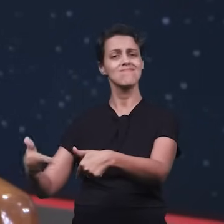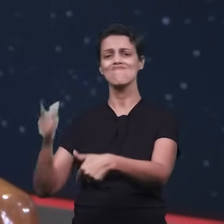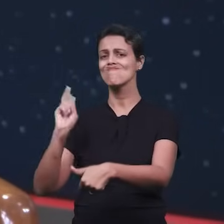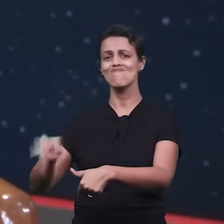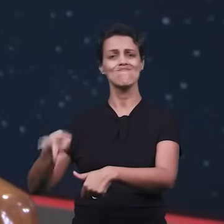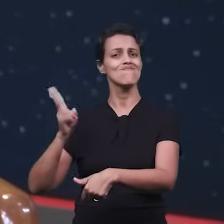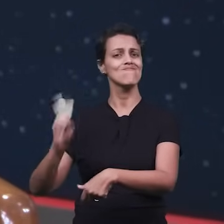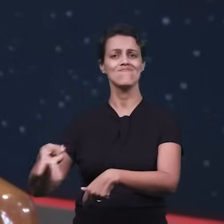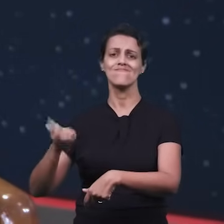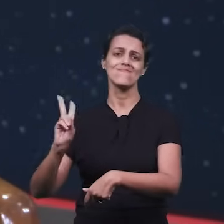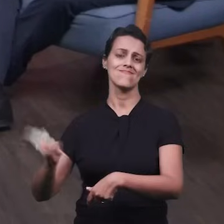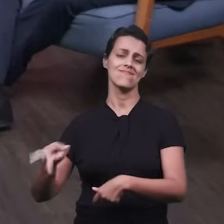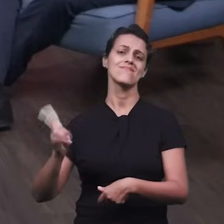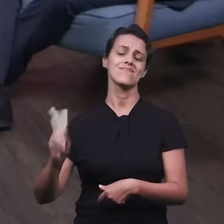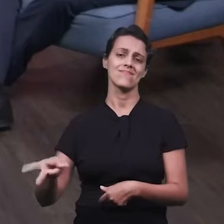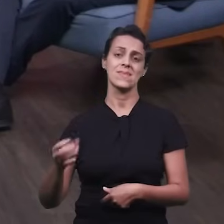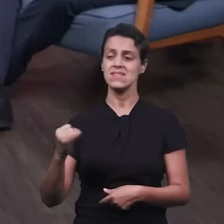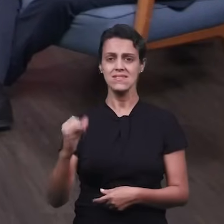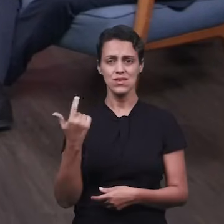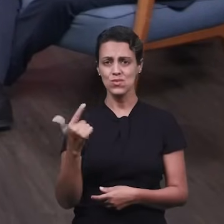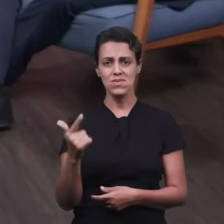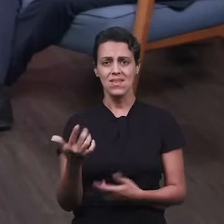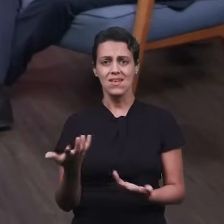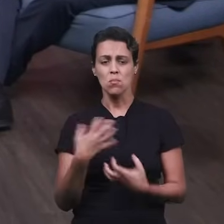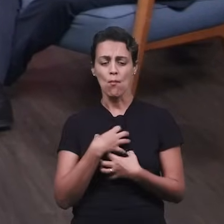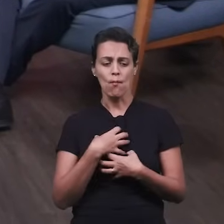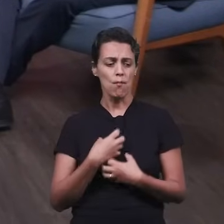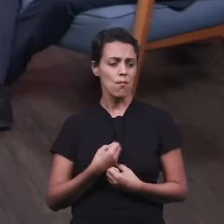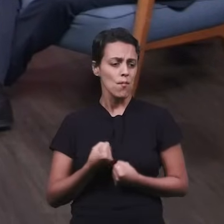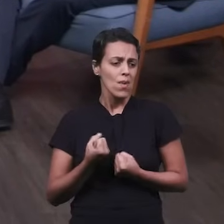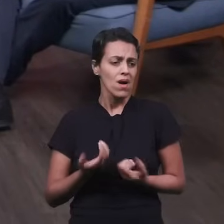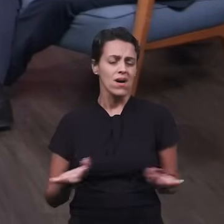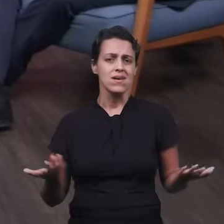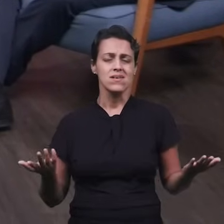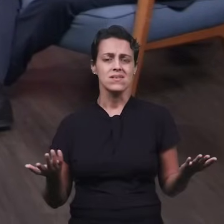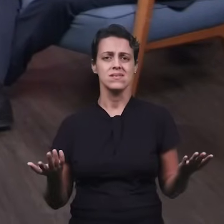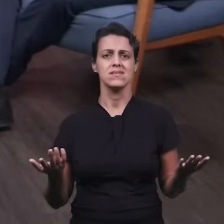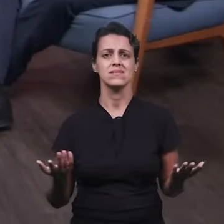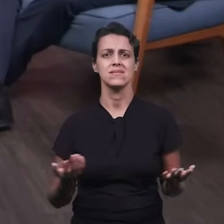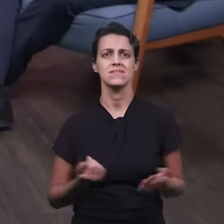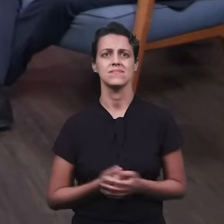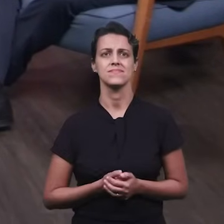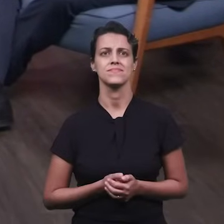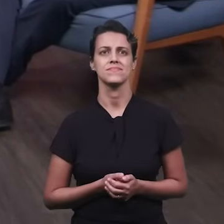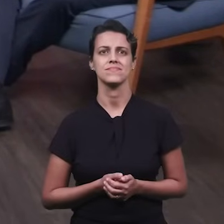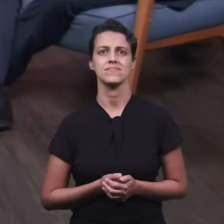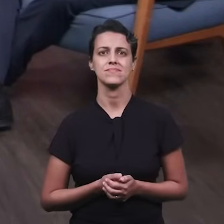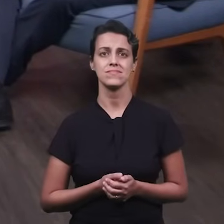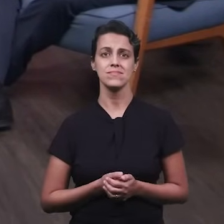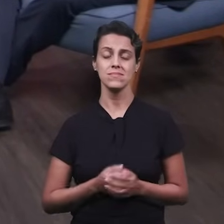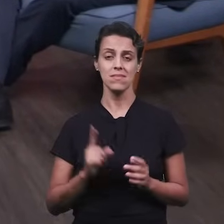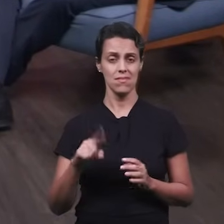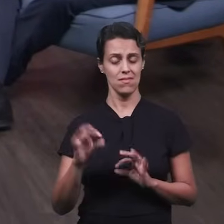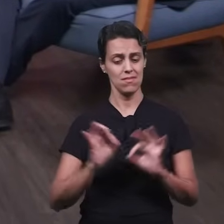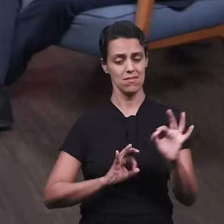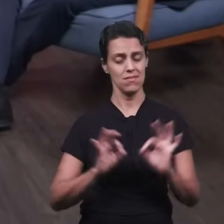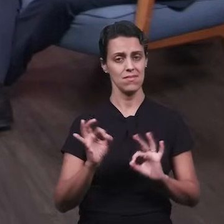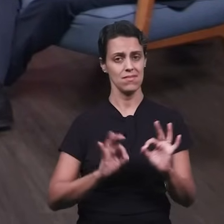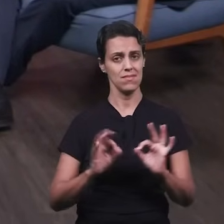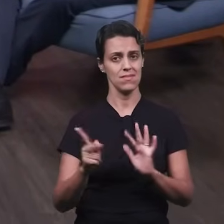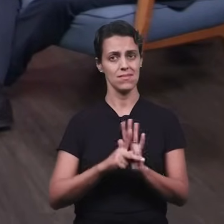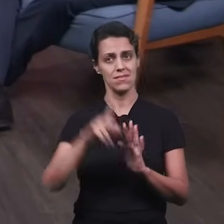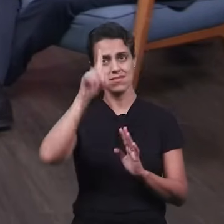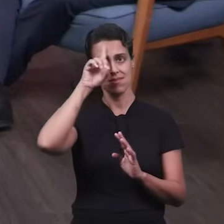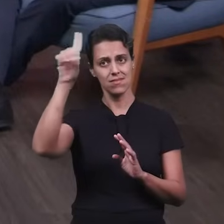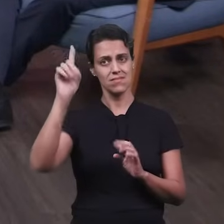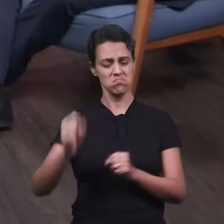testemunhamos. Né? Glória a Jesus. Sem isso, não faz sentido. Você quer comentar, Luiz? Aí, na verdade, é o projeto, né, do poder